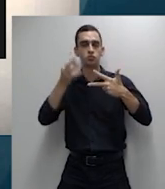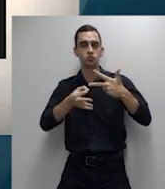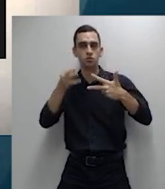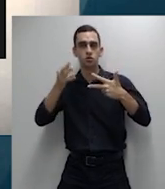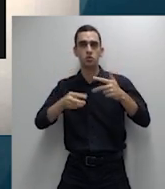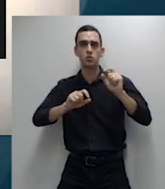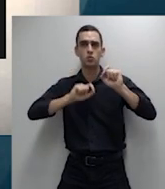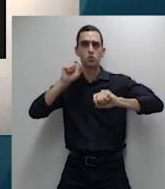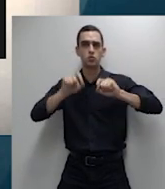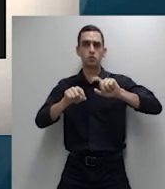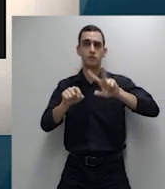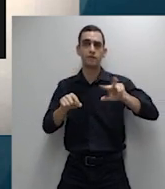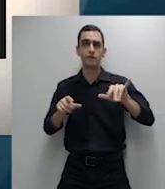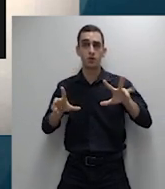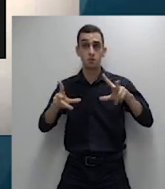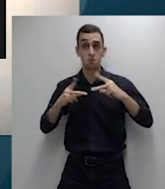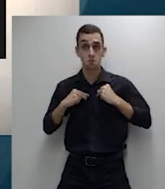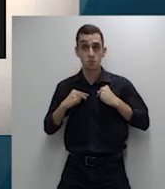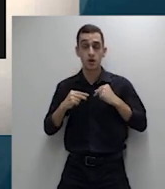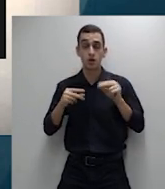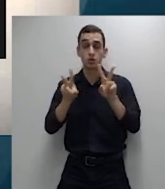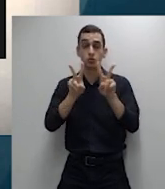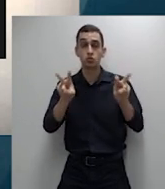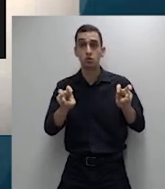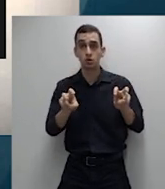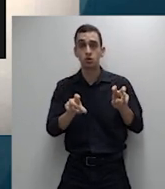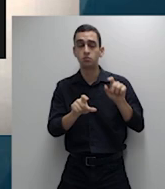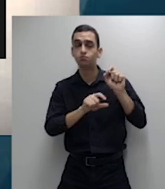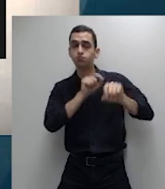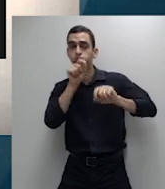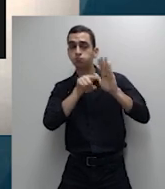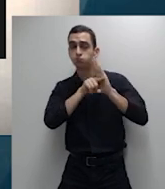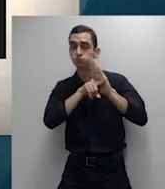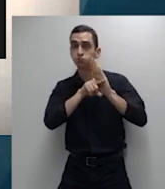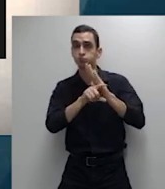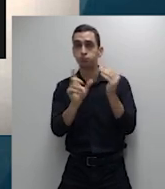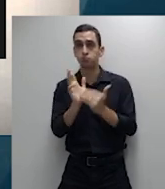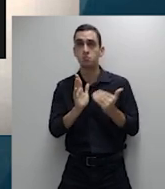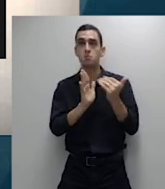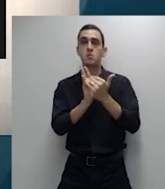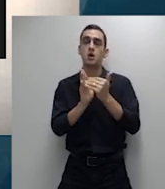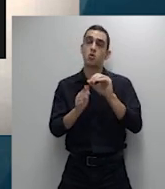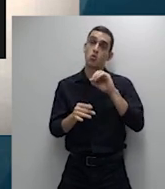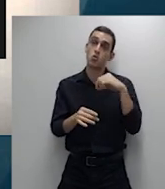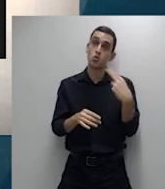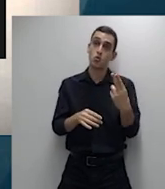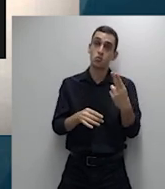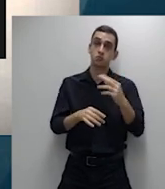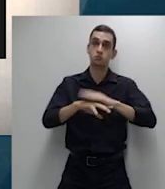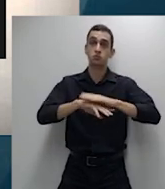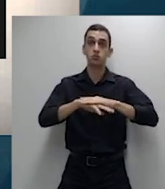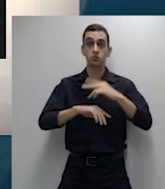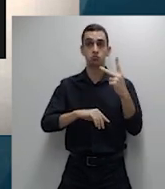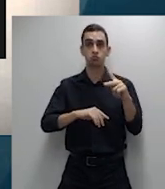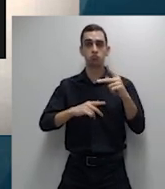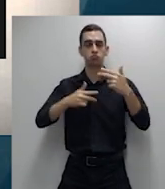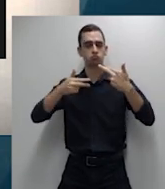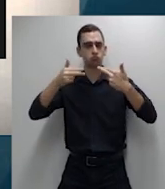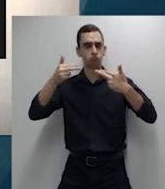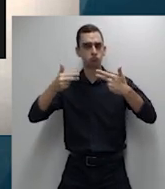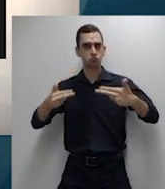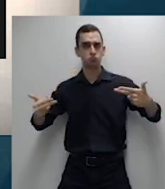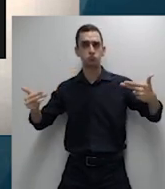numere a da da avaliação ou da data a construção da questão denegou a